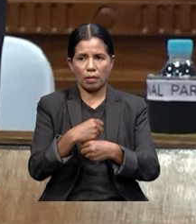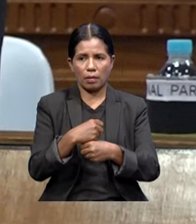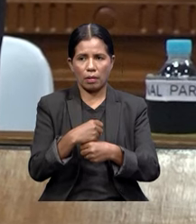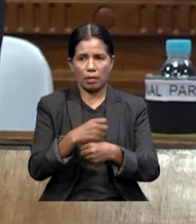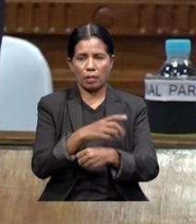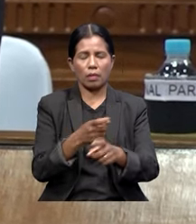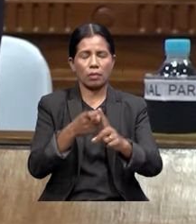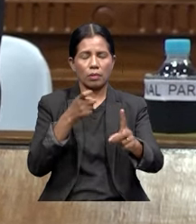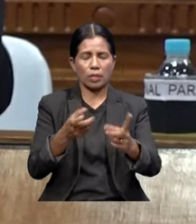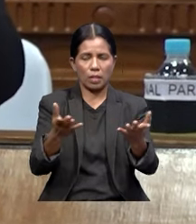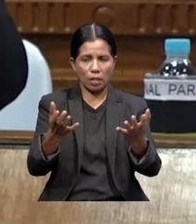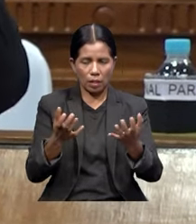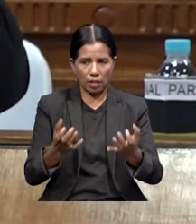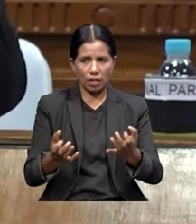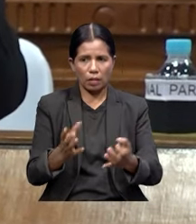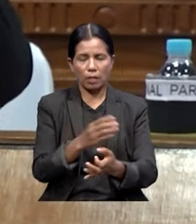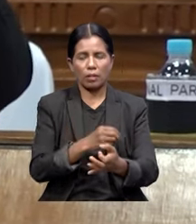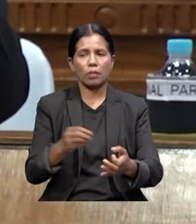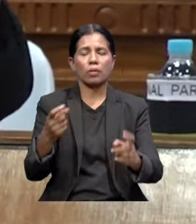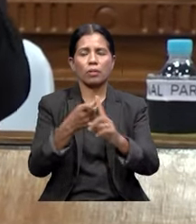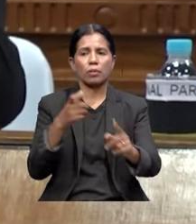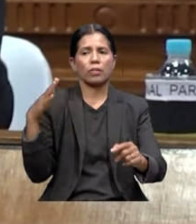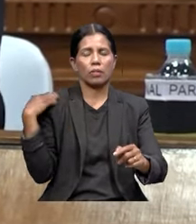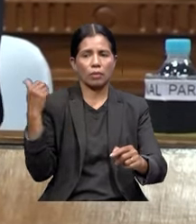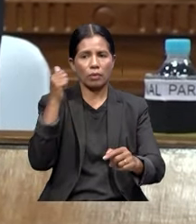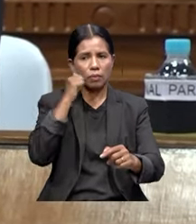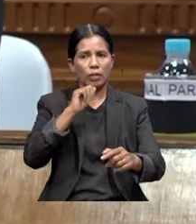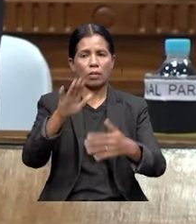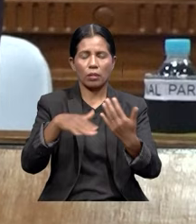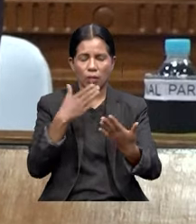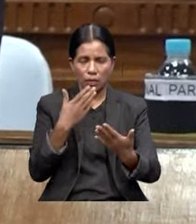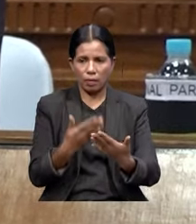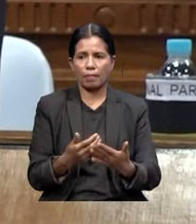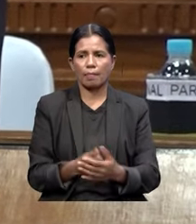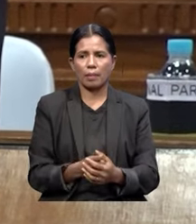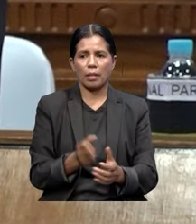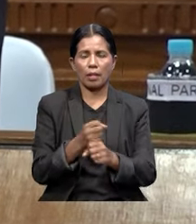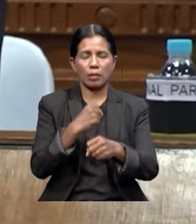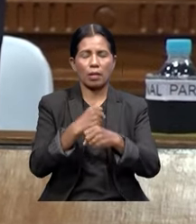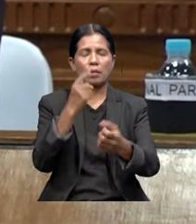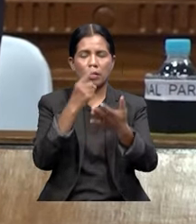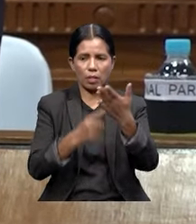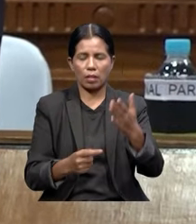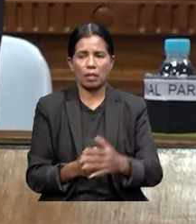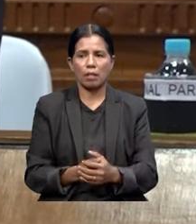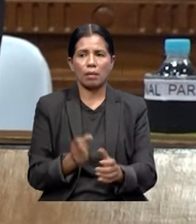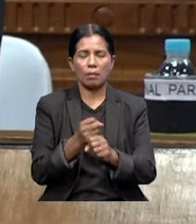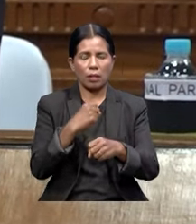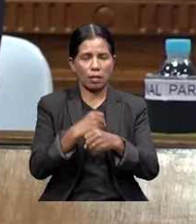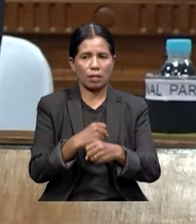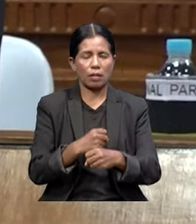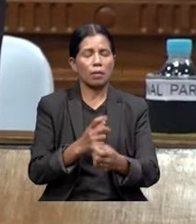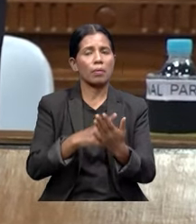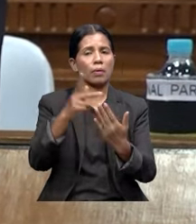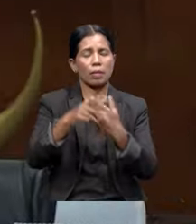com iniciativas, suci jovens, feto Sira, a tu halo saída, belhalo. E o programa